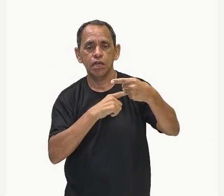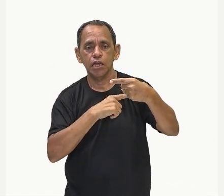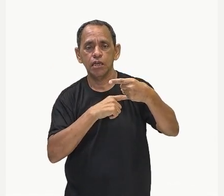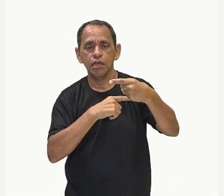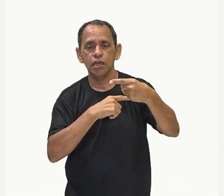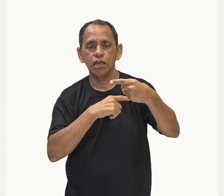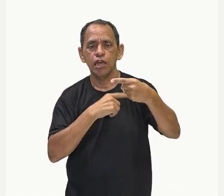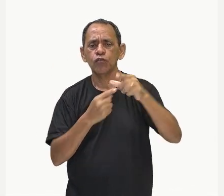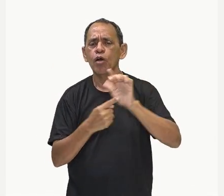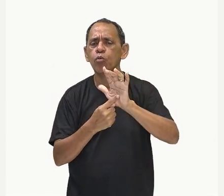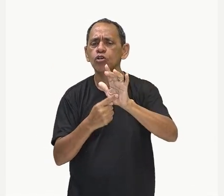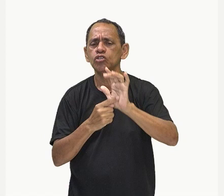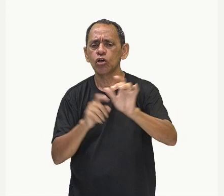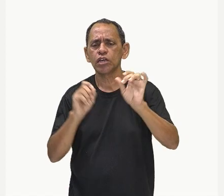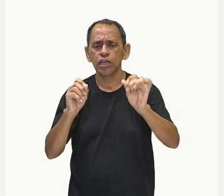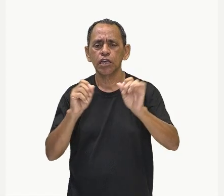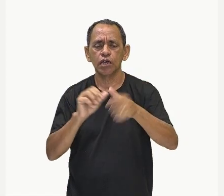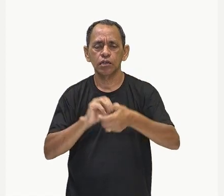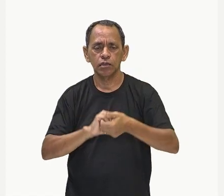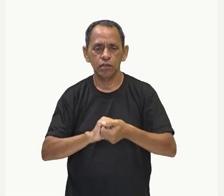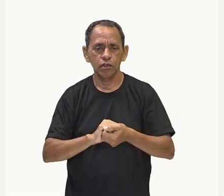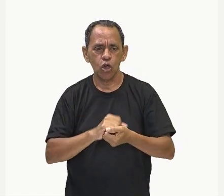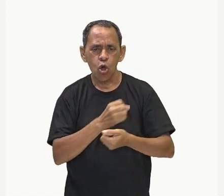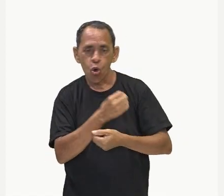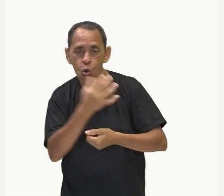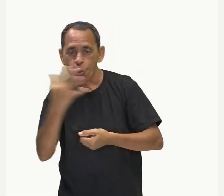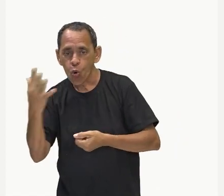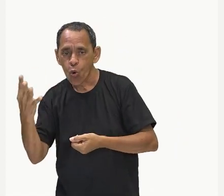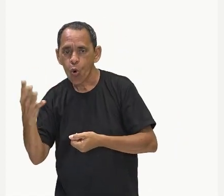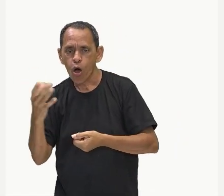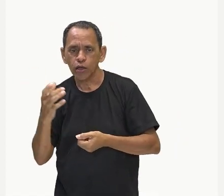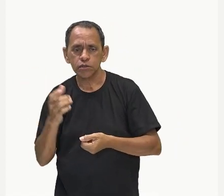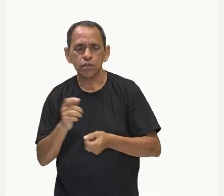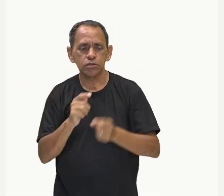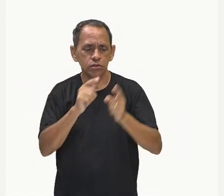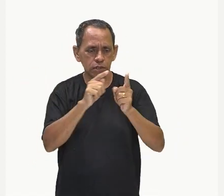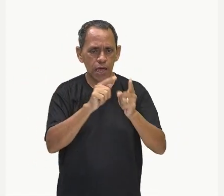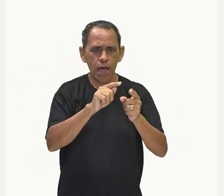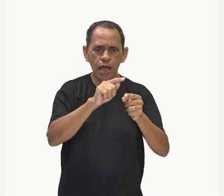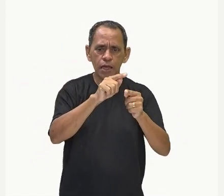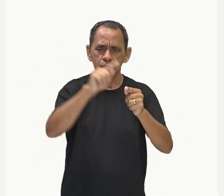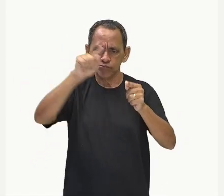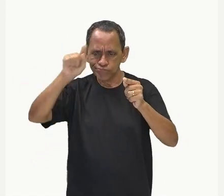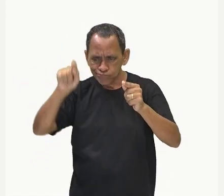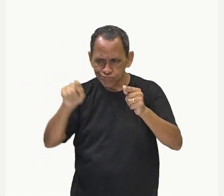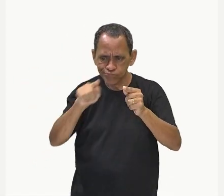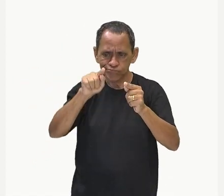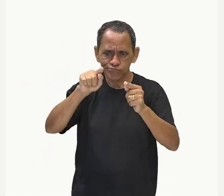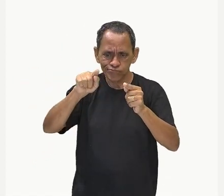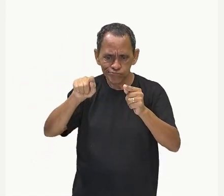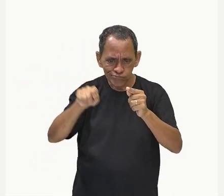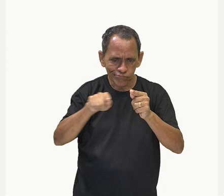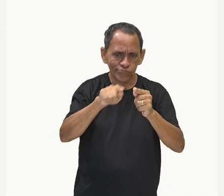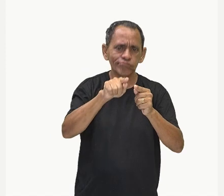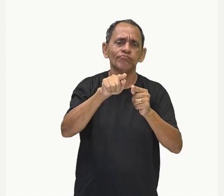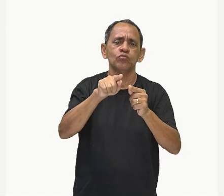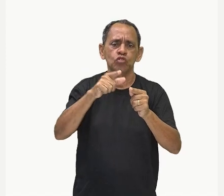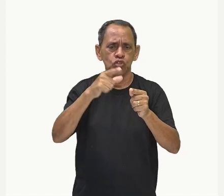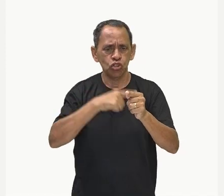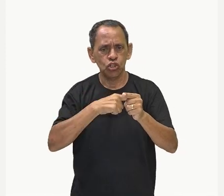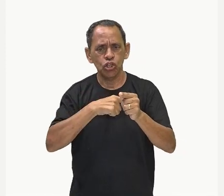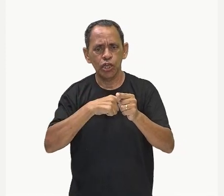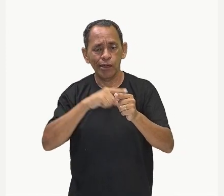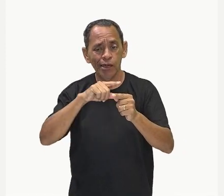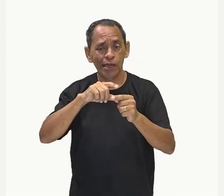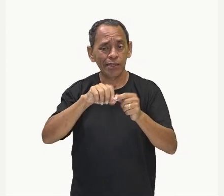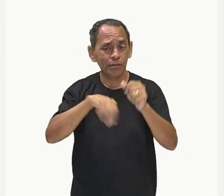vírgula. Como aqui é 10, ó, 10, ele só possui um zero, certo? Como